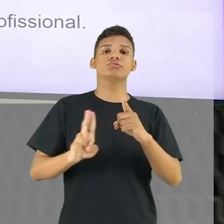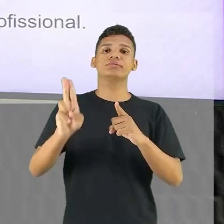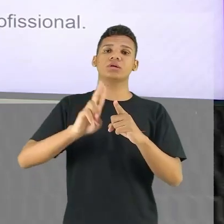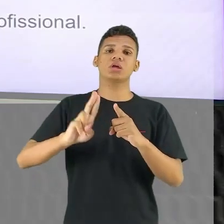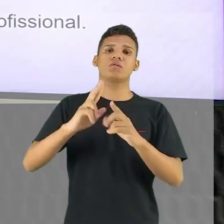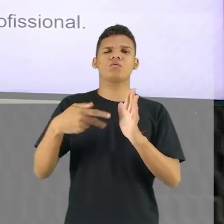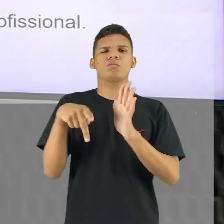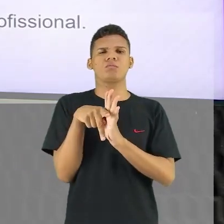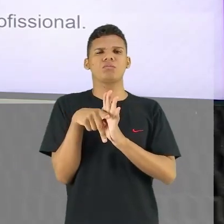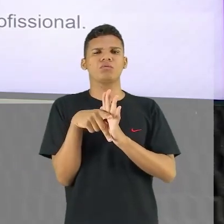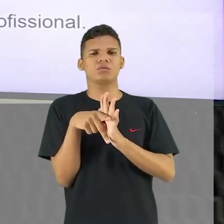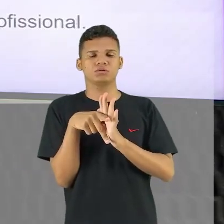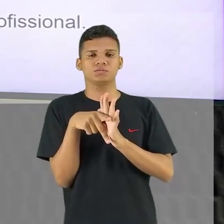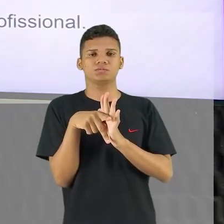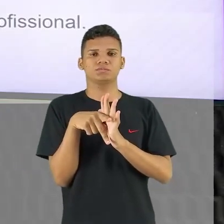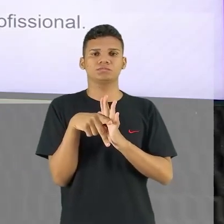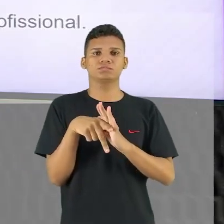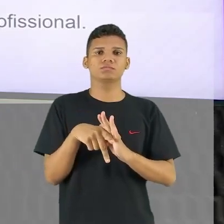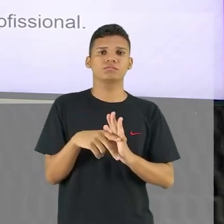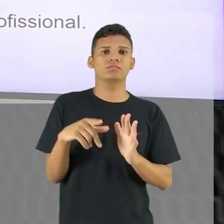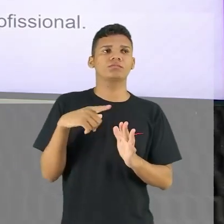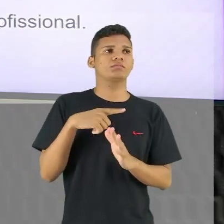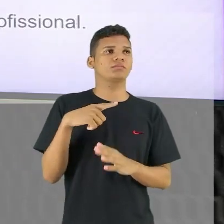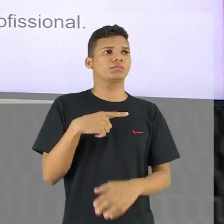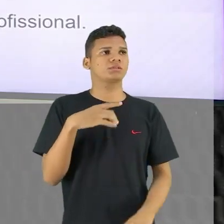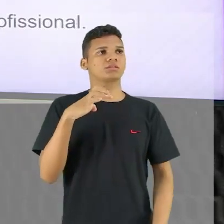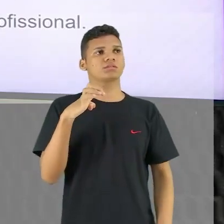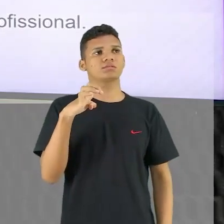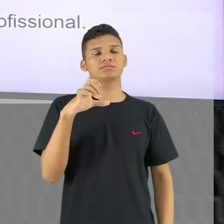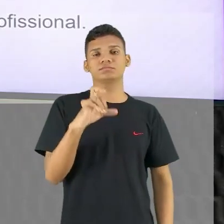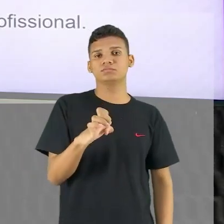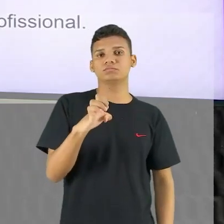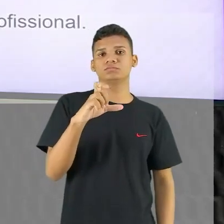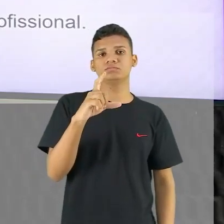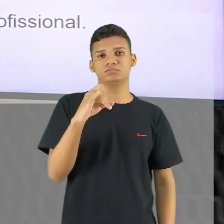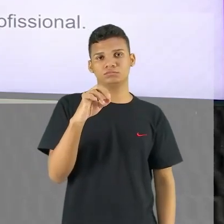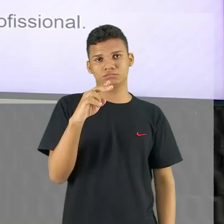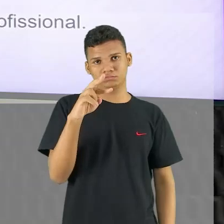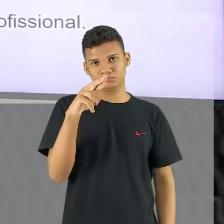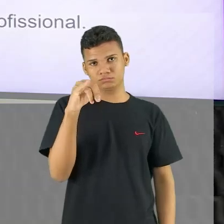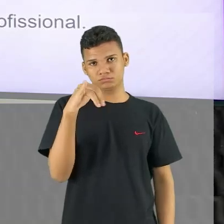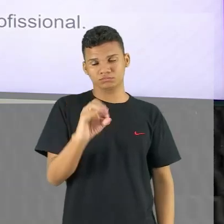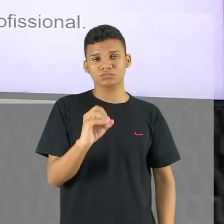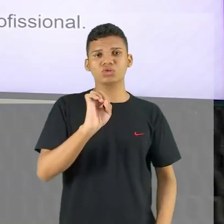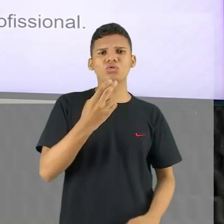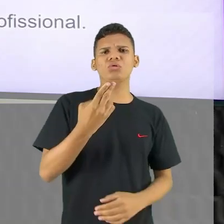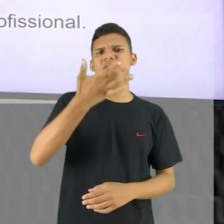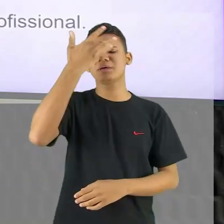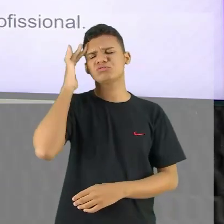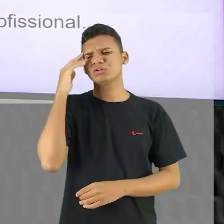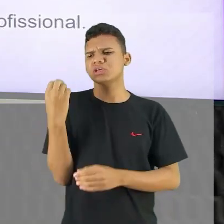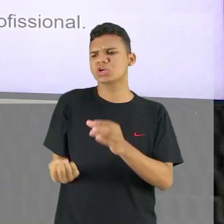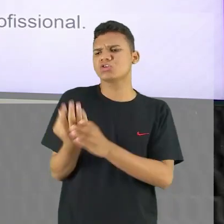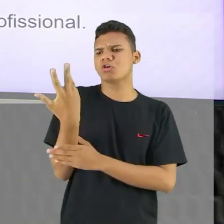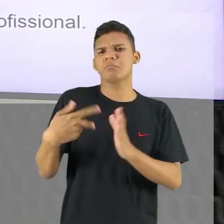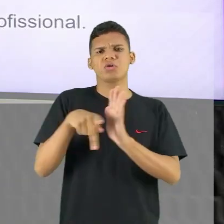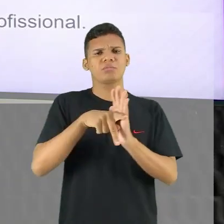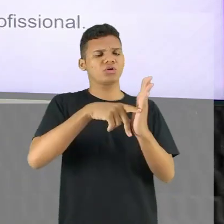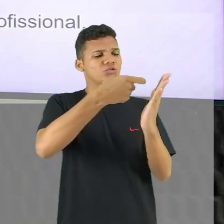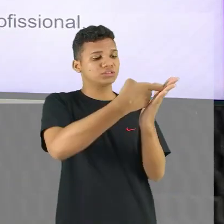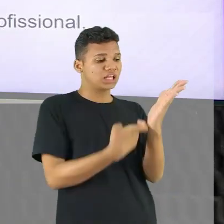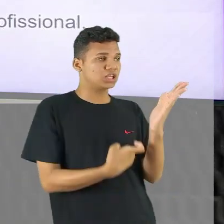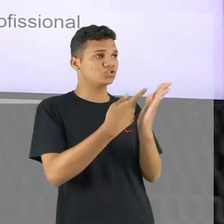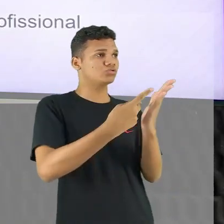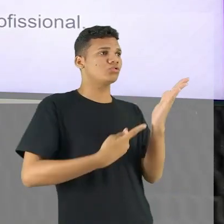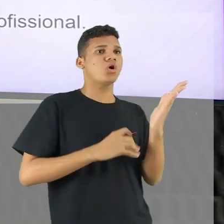com a questão da subjetividade, do eu lírico, das emoções daquela pessoa que produziu aquele texto ou daquele personagem